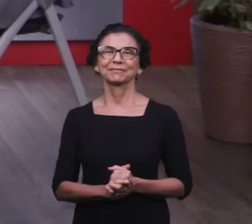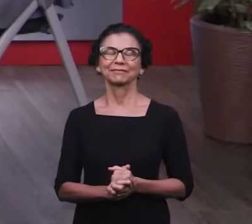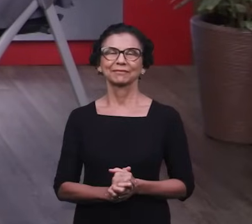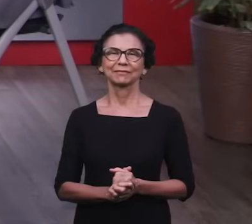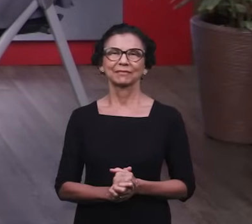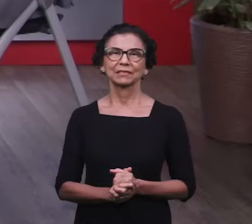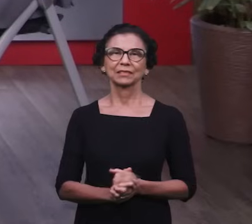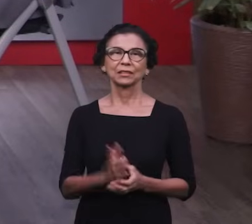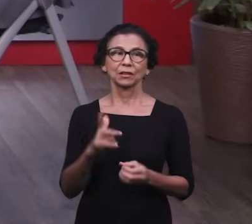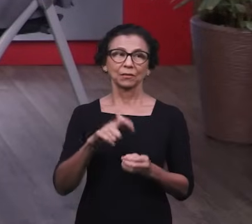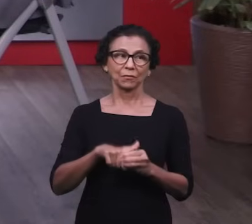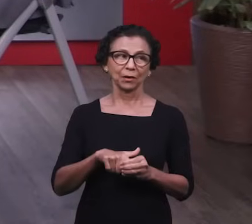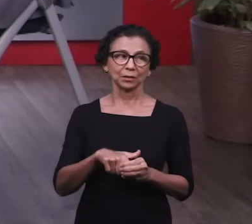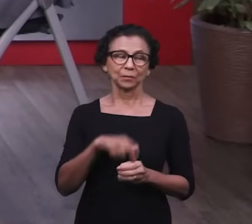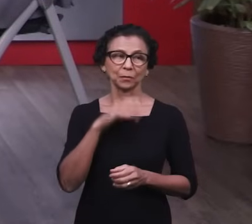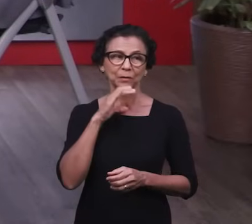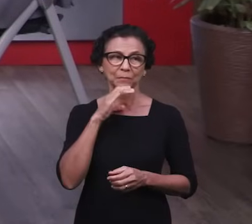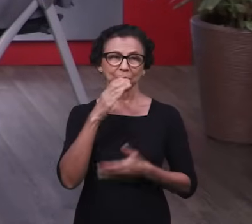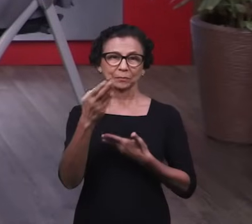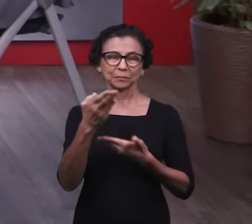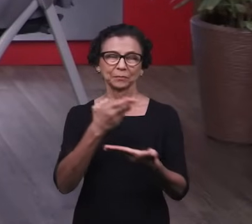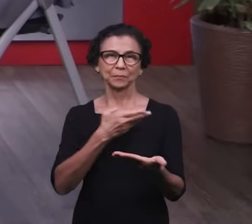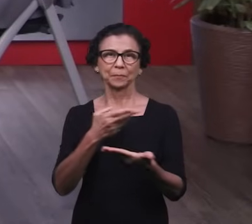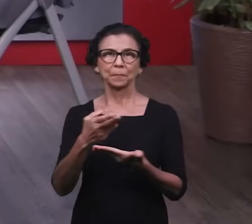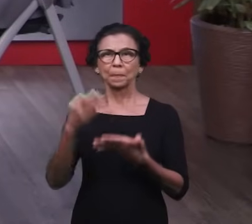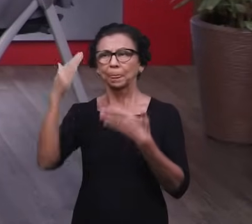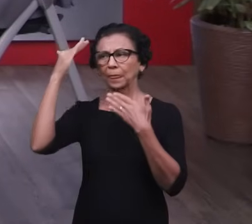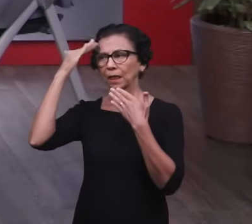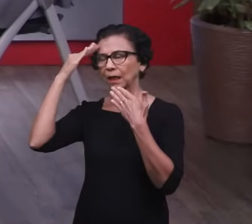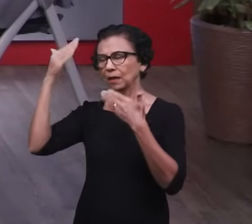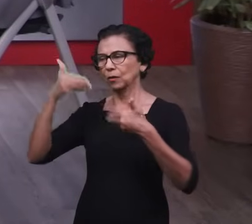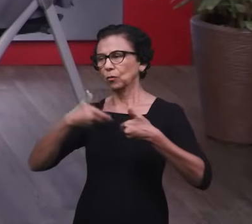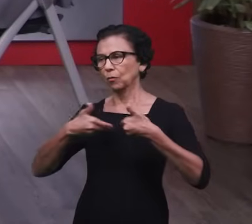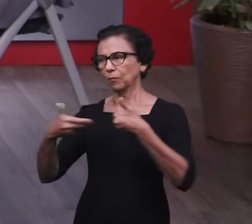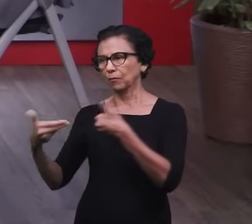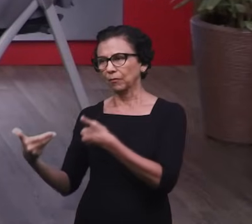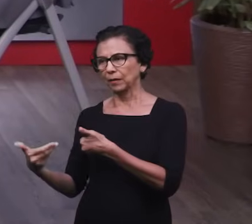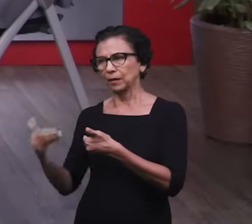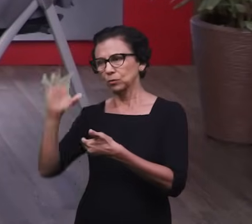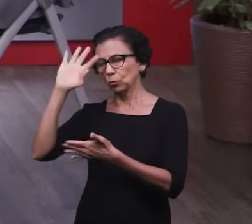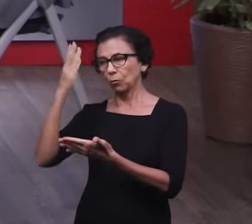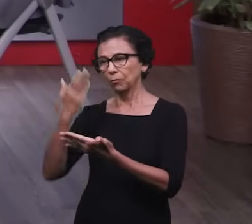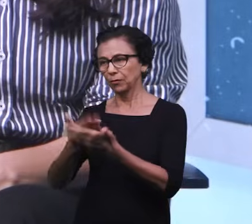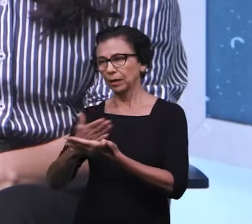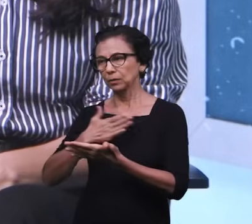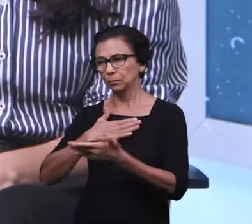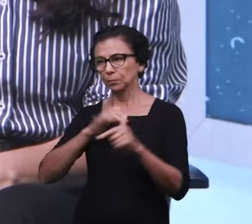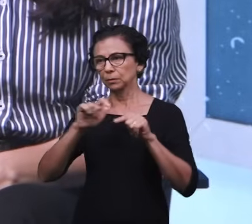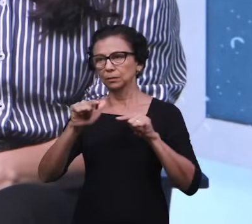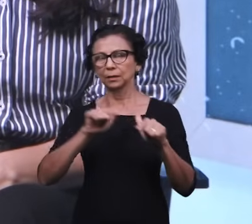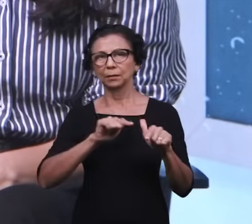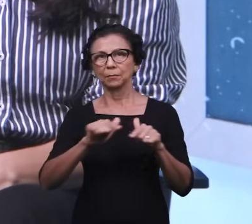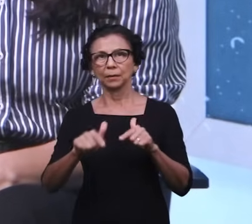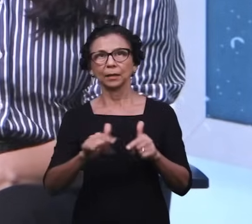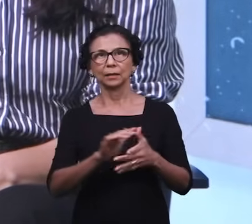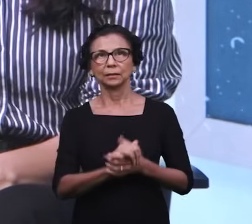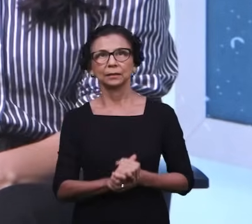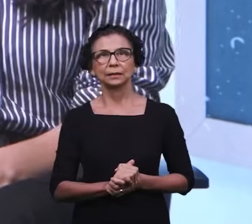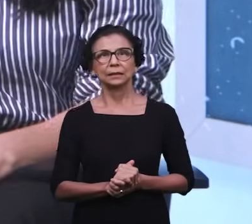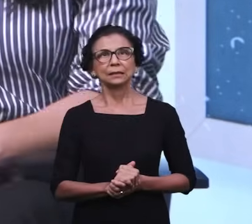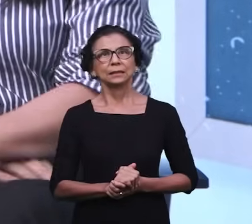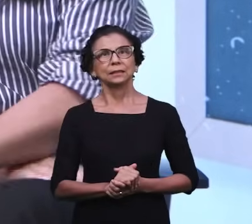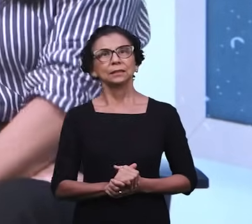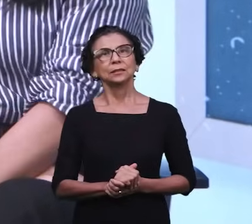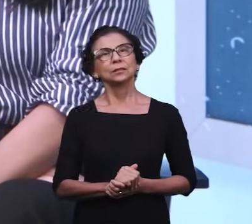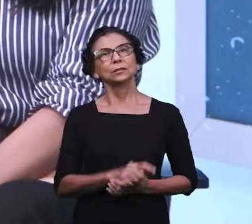seus conhecimentos. Ok, agradeço o convite, a credibilidade no meu trabalho e gostaria de falar com as famílias, porque é possível,